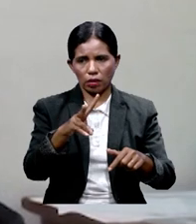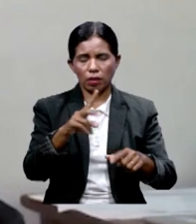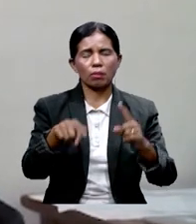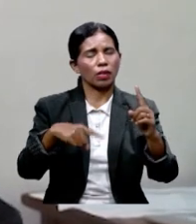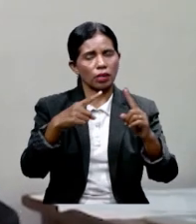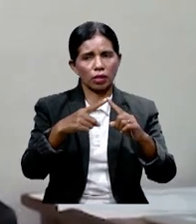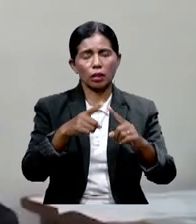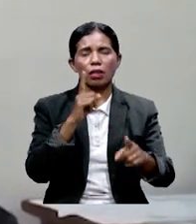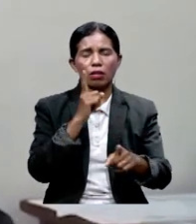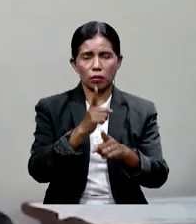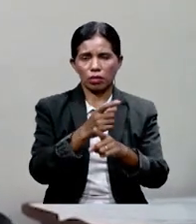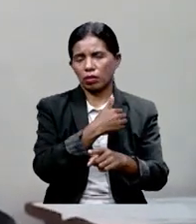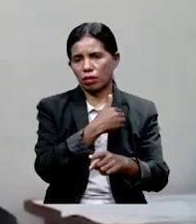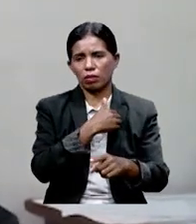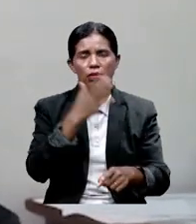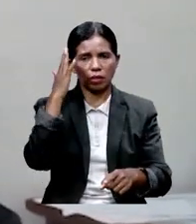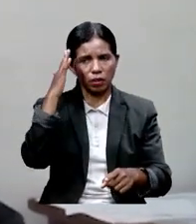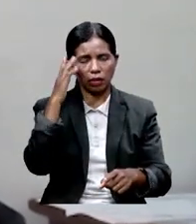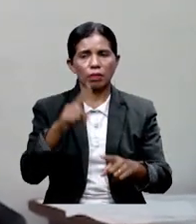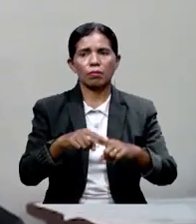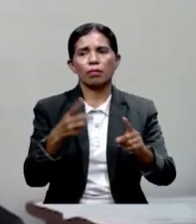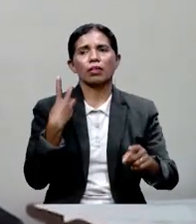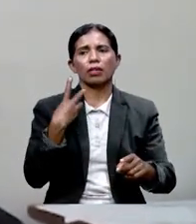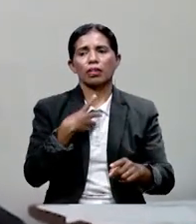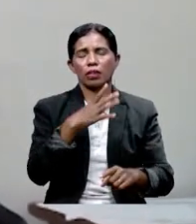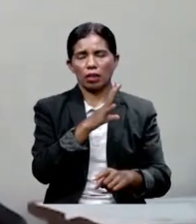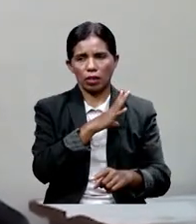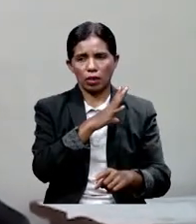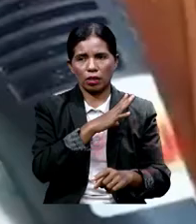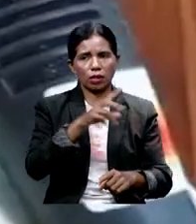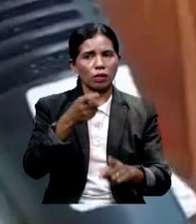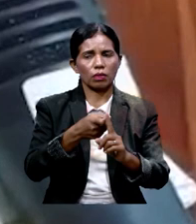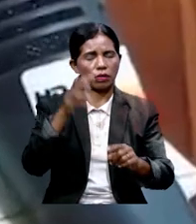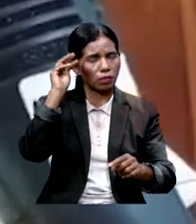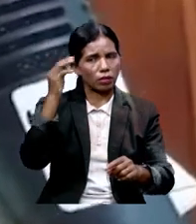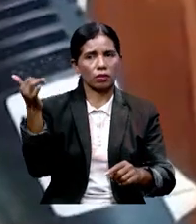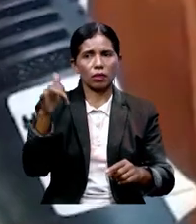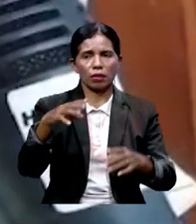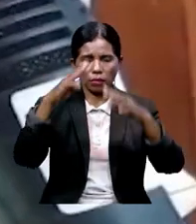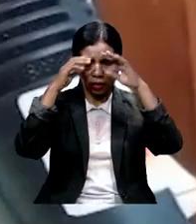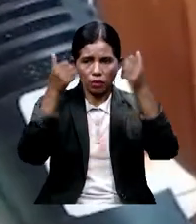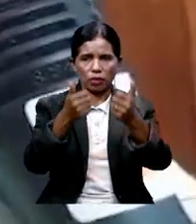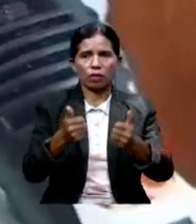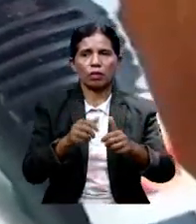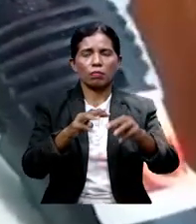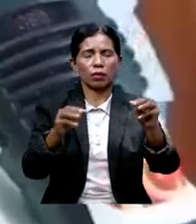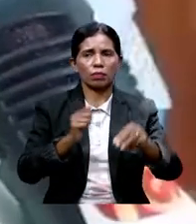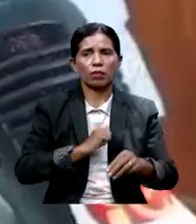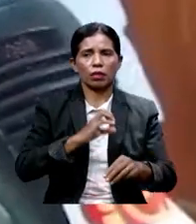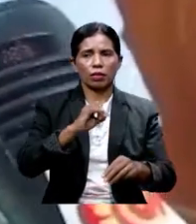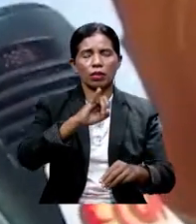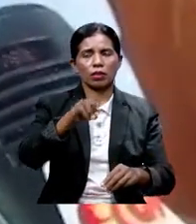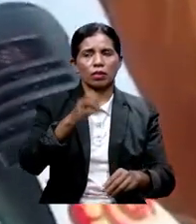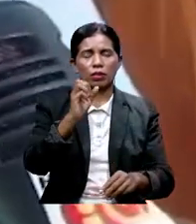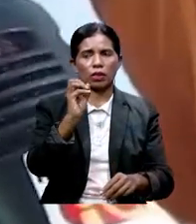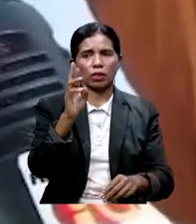bahira klaro fixu me be e te hele bela bela bela bela bela bela bela bela bela bela bela Presidente Autoridade Município Ainaro, Georgina